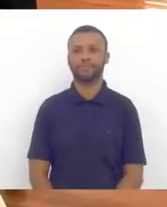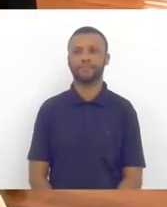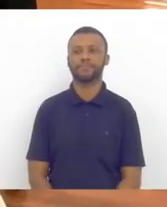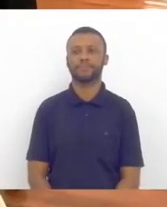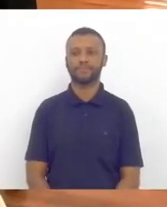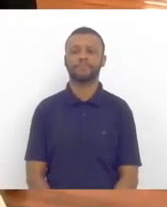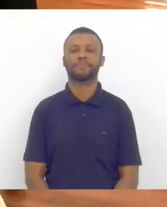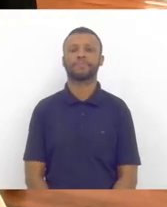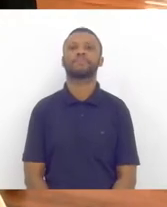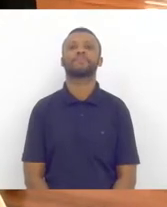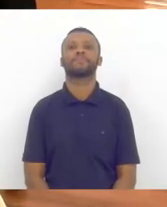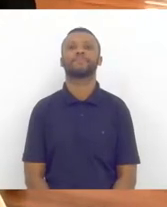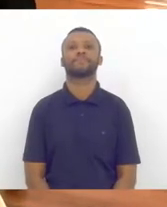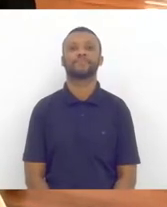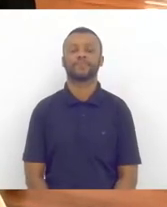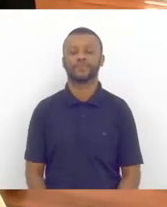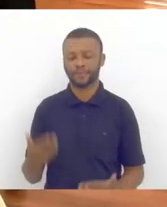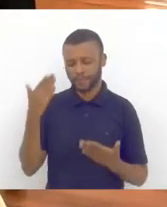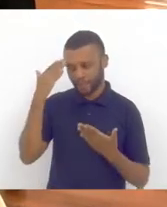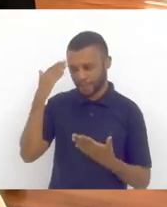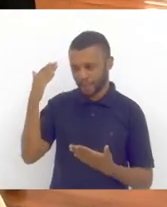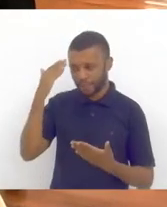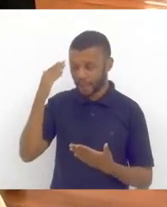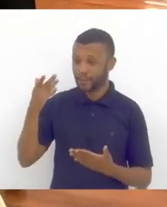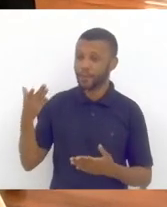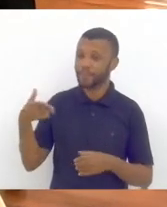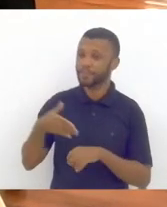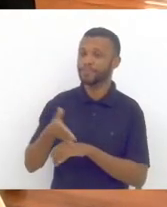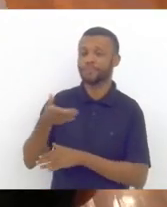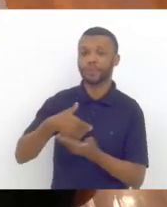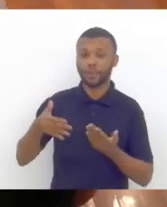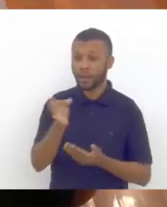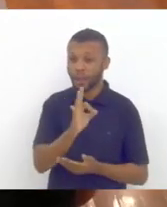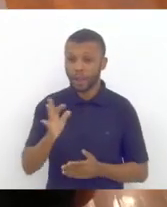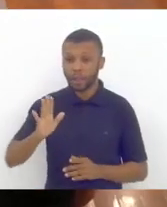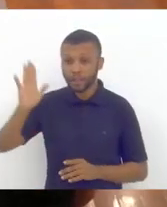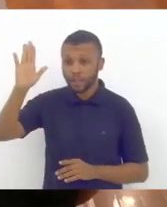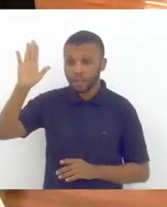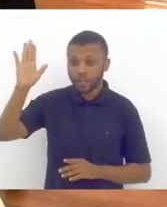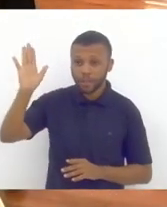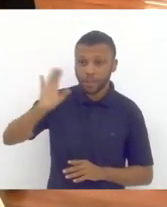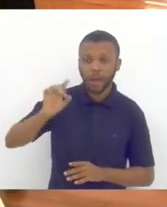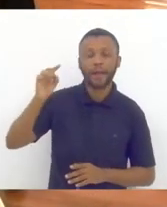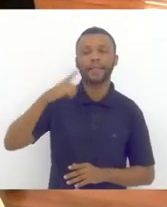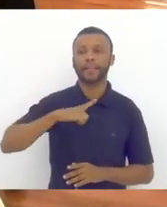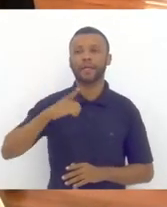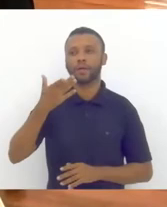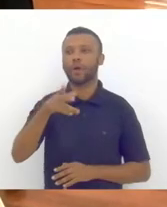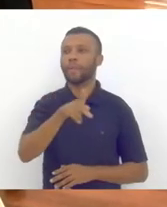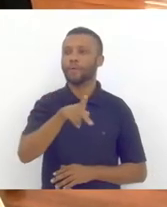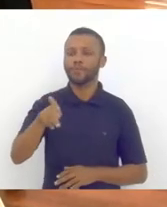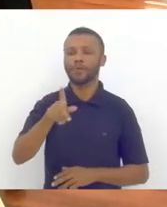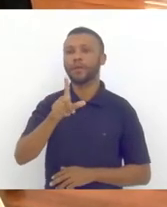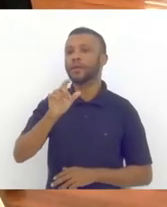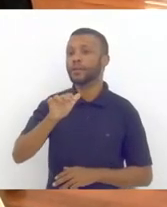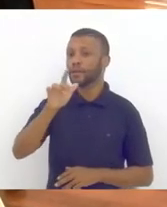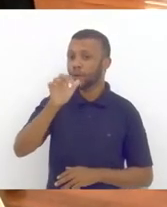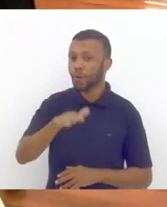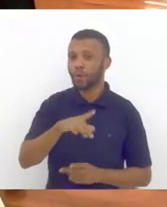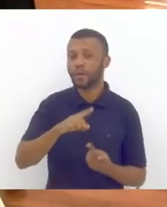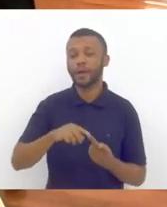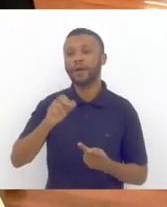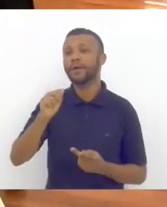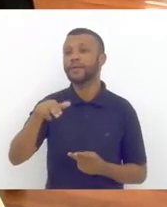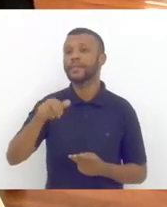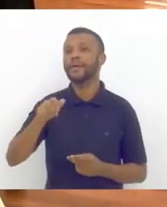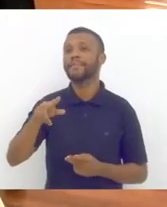Obrigado, Janaína, muito importante sua participação. Eu não peguei mais ninguém inscrito, deputado Luiz Paulo. O professor Lincoln e a Ana